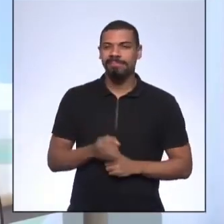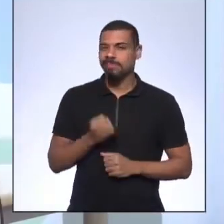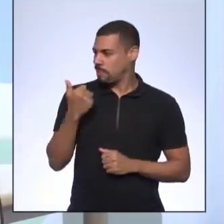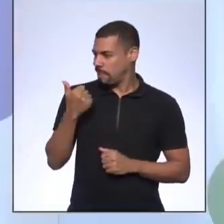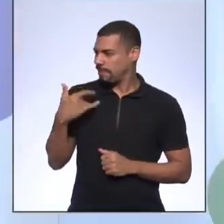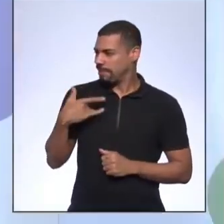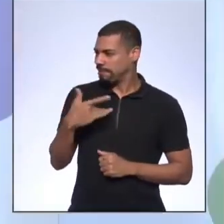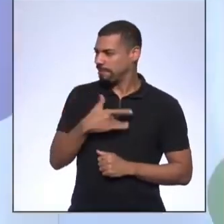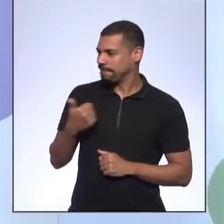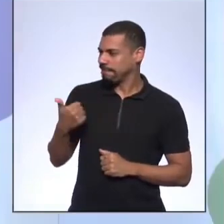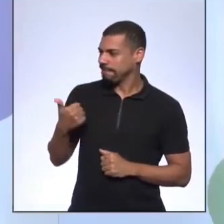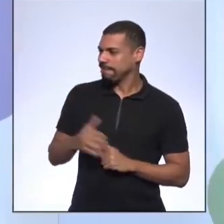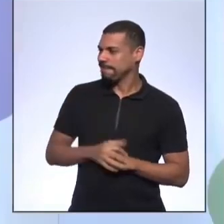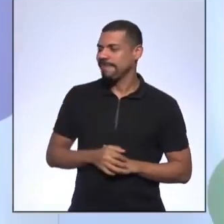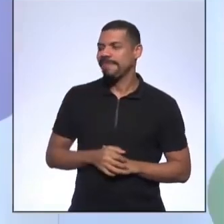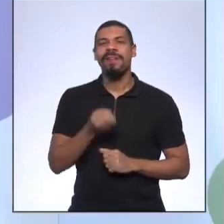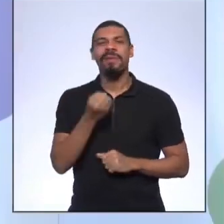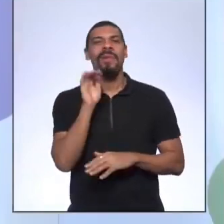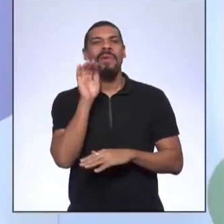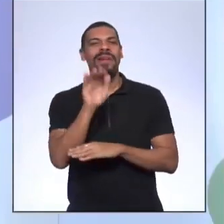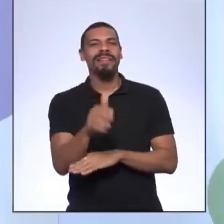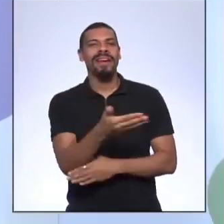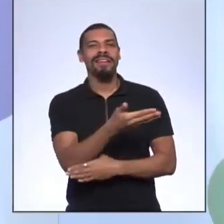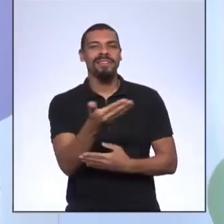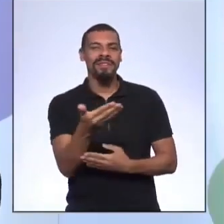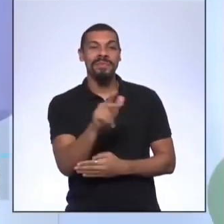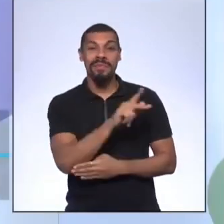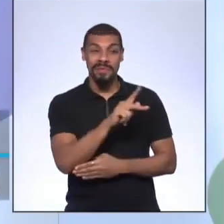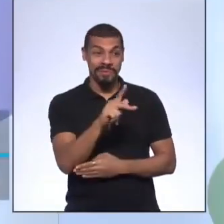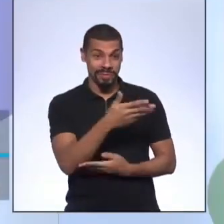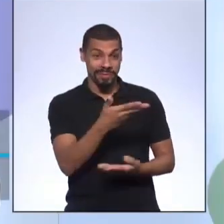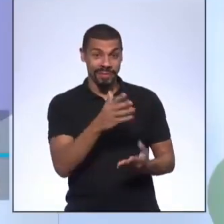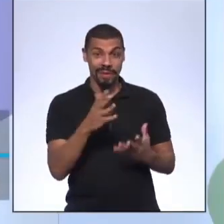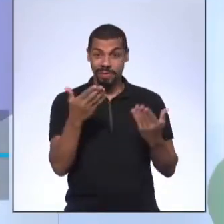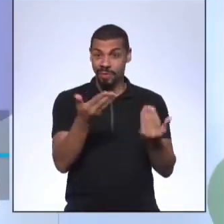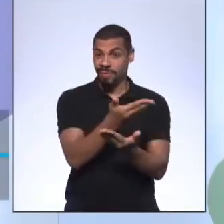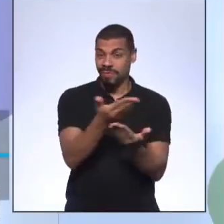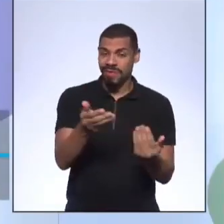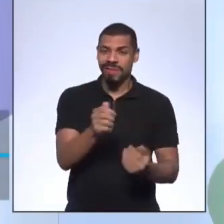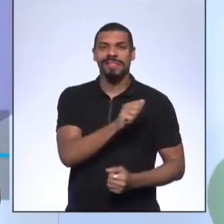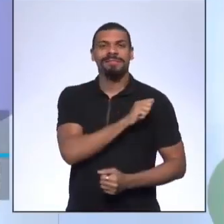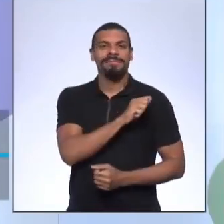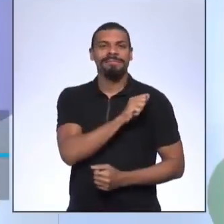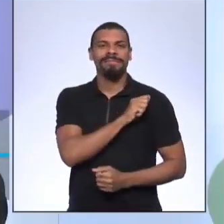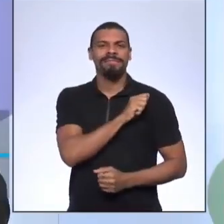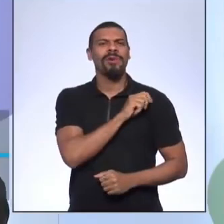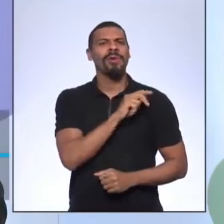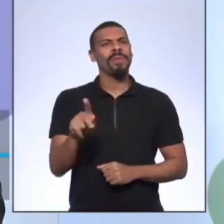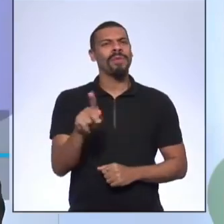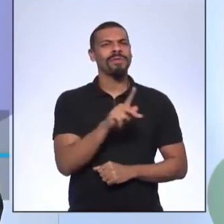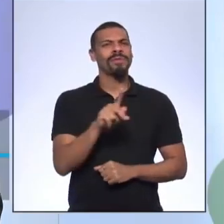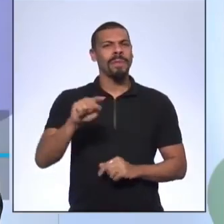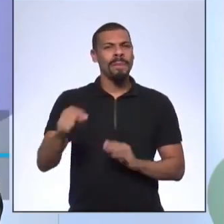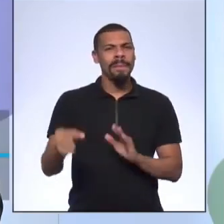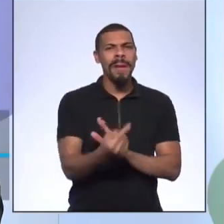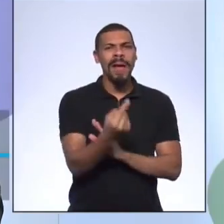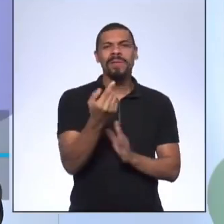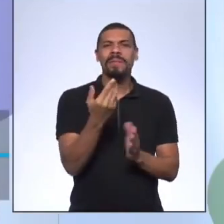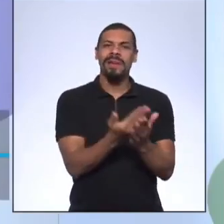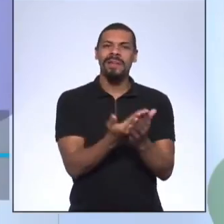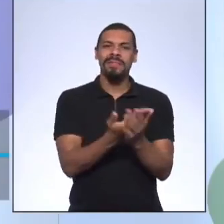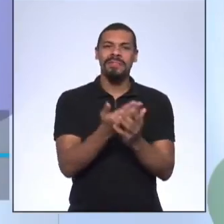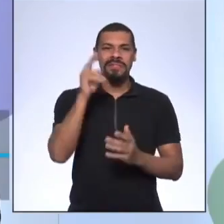professor? Tudo bem, boa tarde, professora Luíse, boa tarde, estudantes, professores. Vamos para mais uma aula de